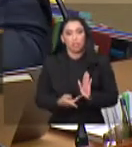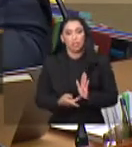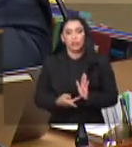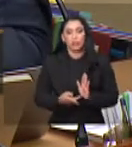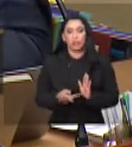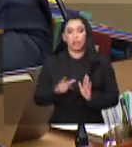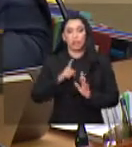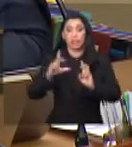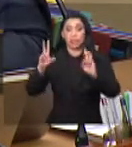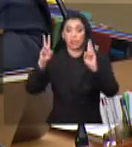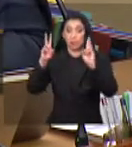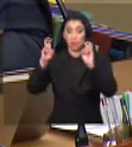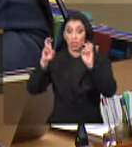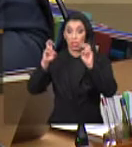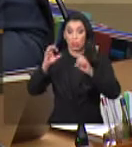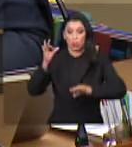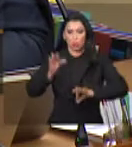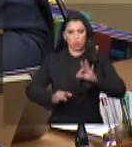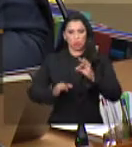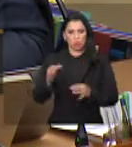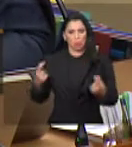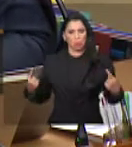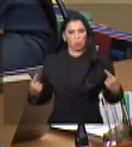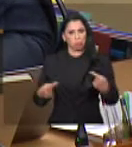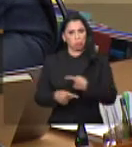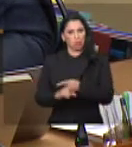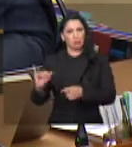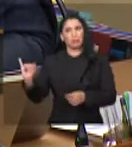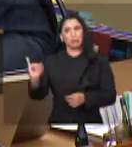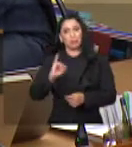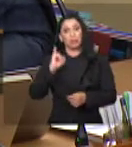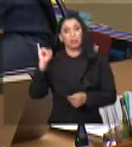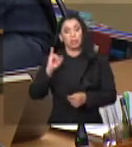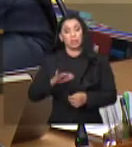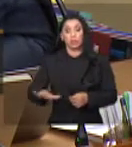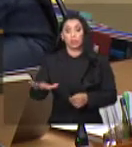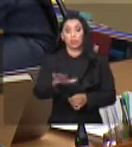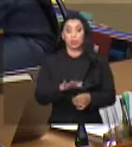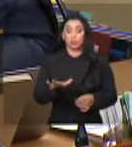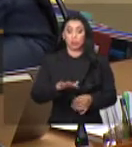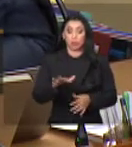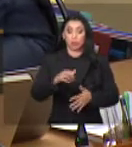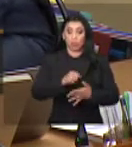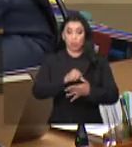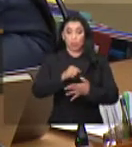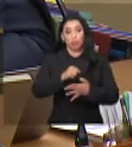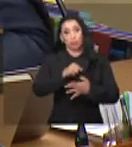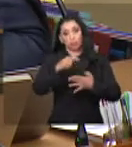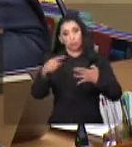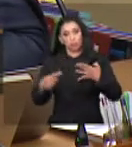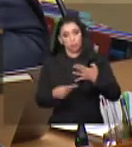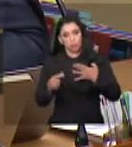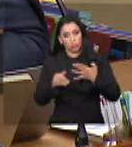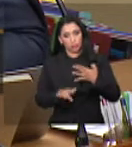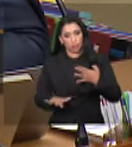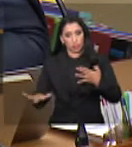questão judicial controvérs relevante no âmbito da jurisprudência nacional